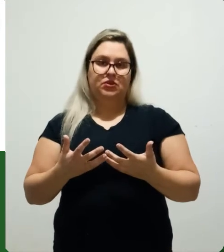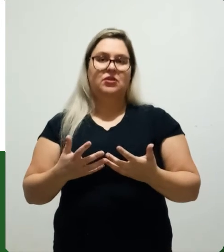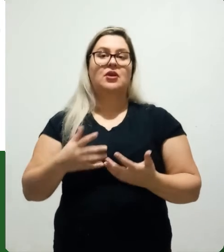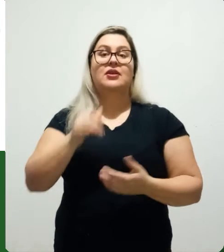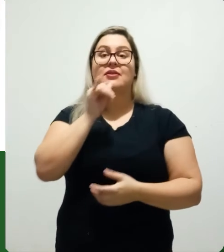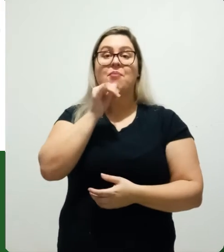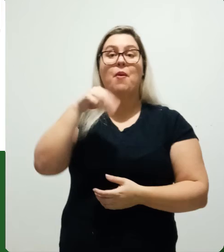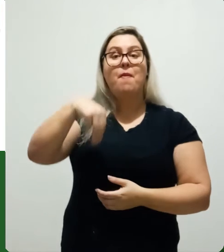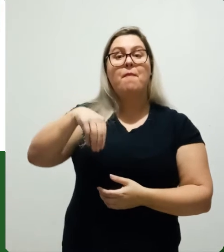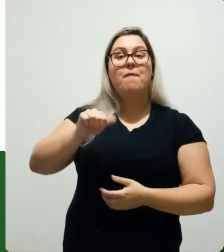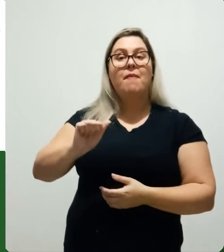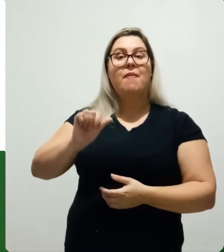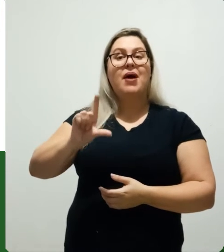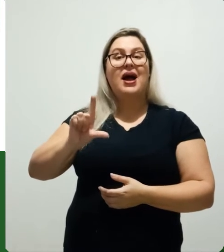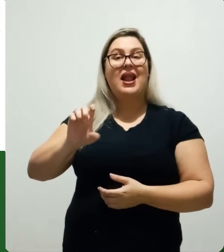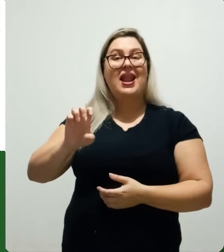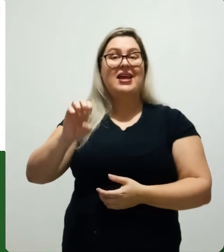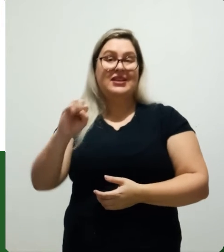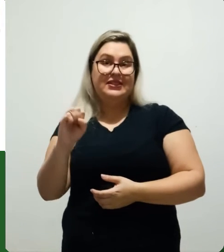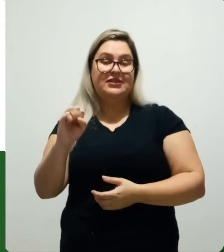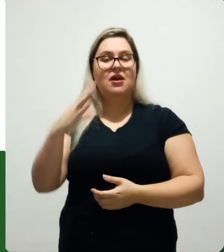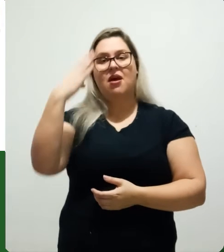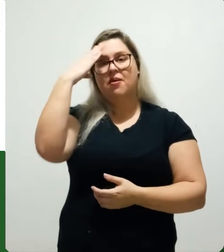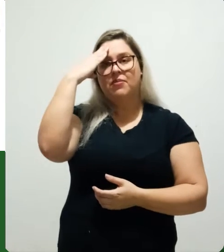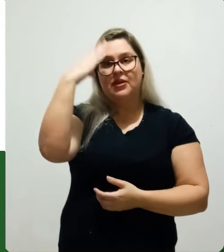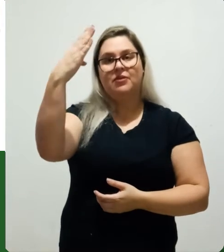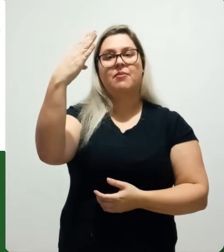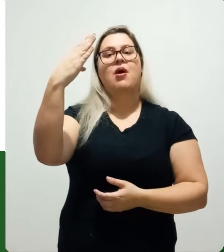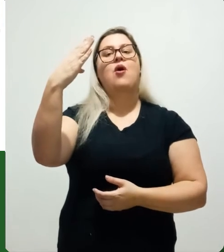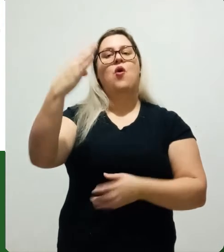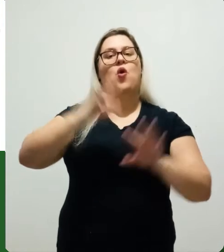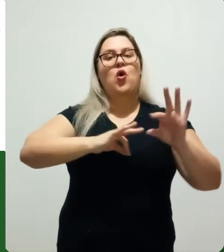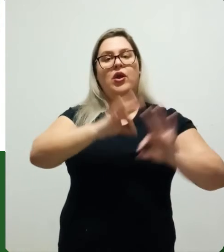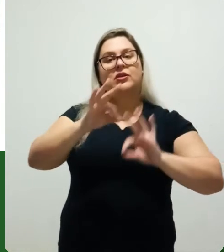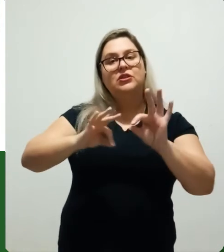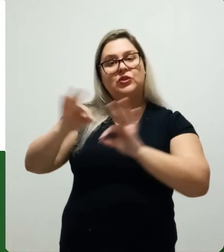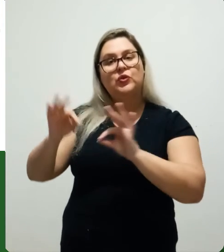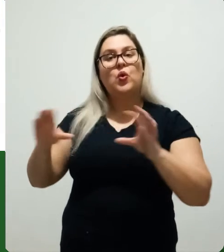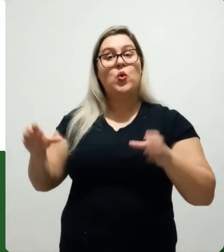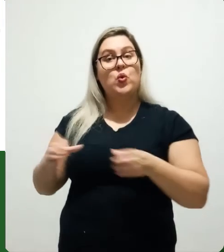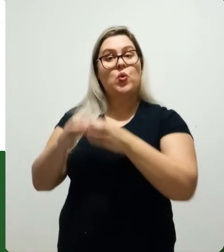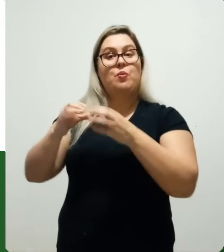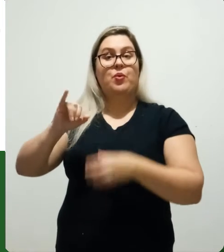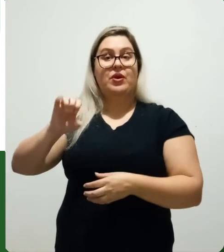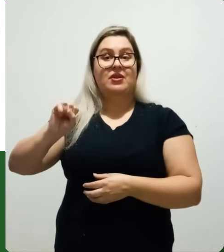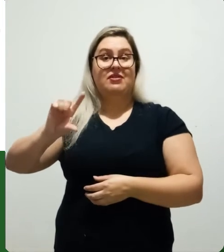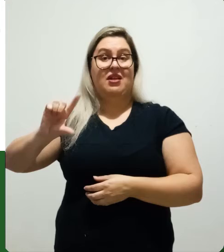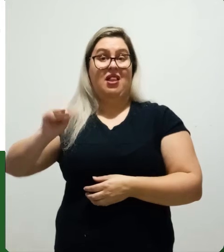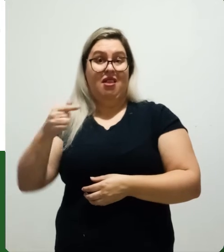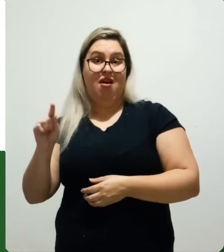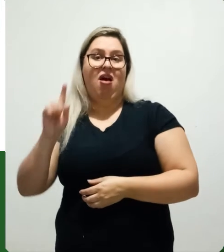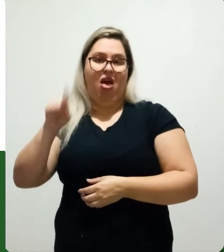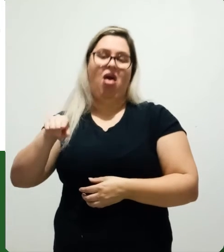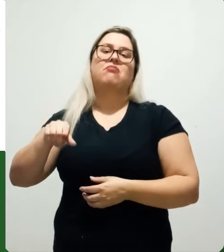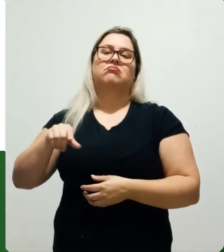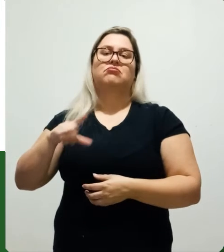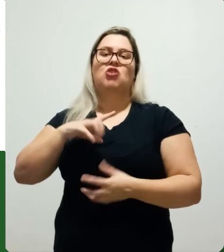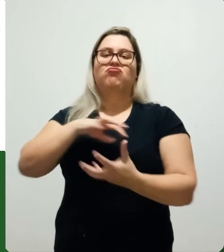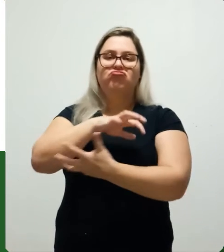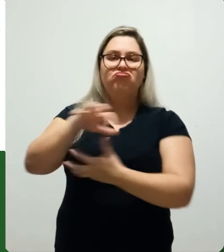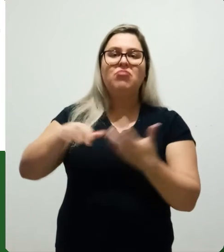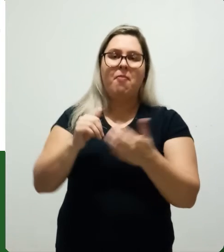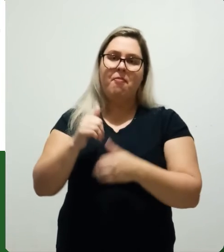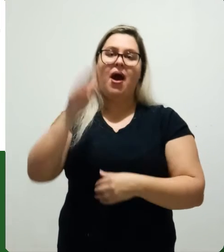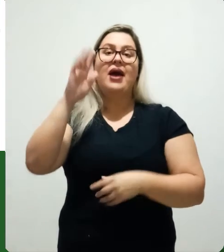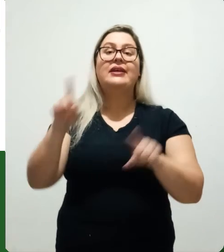revoltas, como por exemplo a revolta dos malês, ela é principalmente aqui organizada por grupos islâmicos, que eram